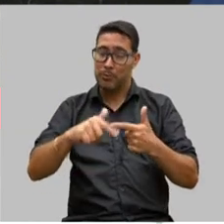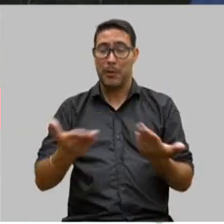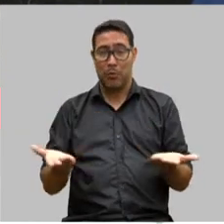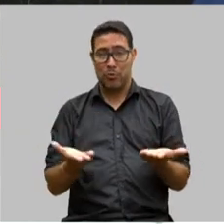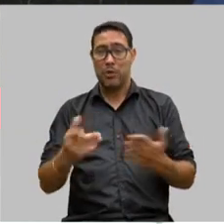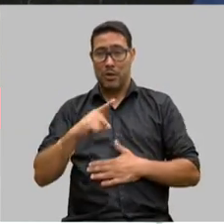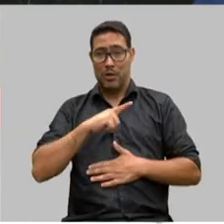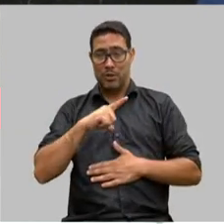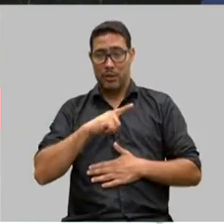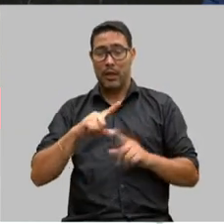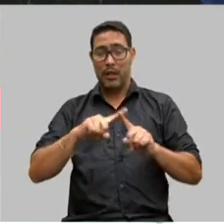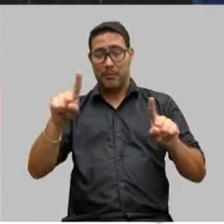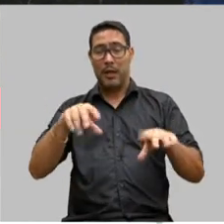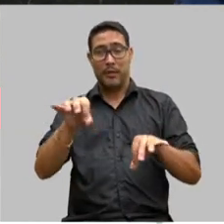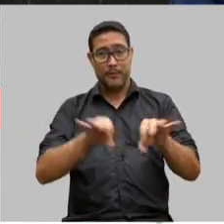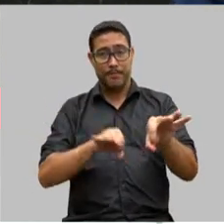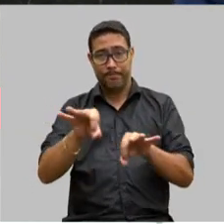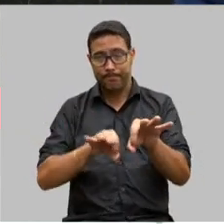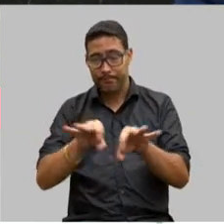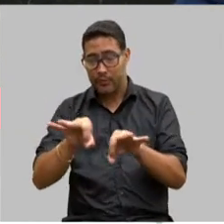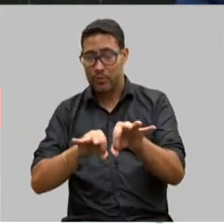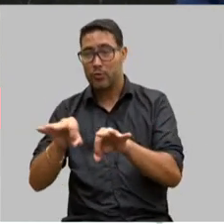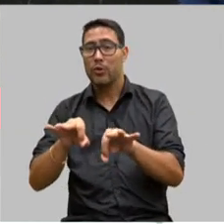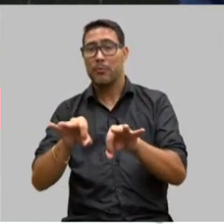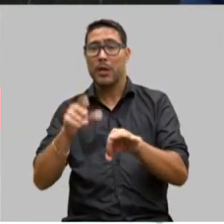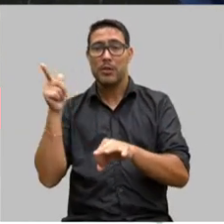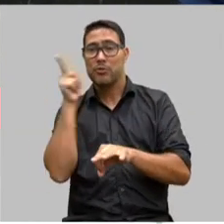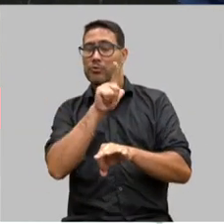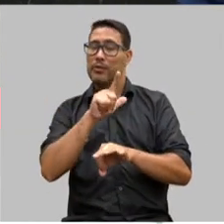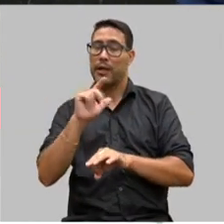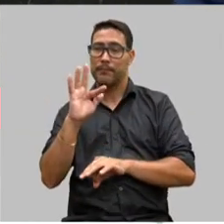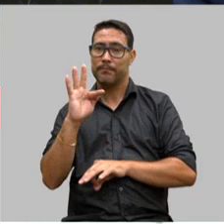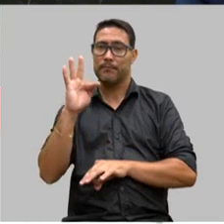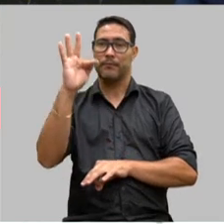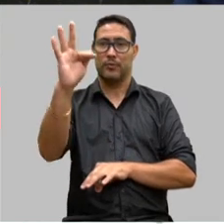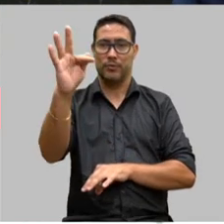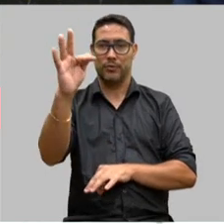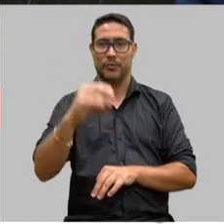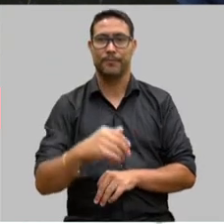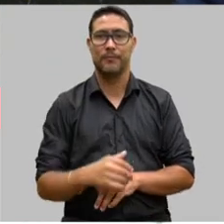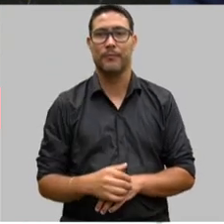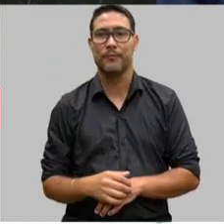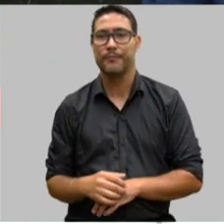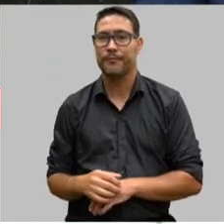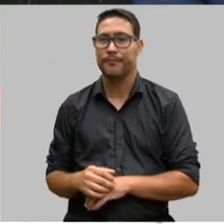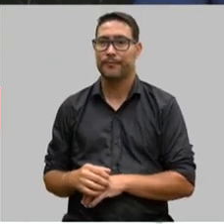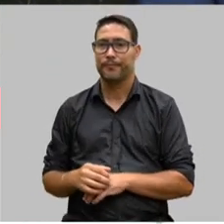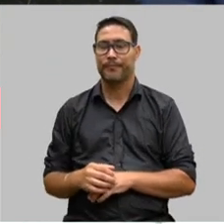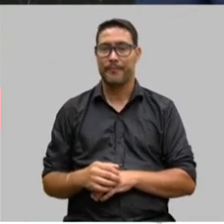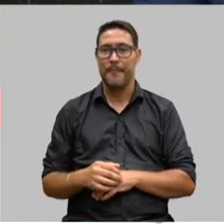política pública estruturante para o futuro. Eu, inclusive, deputado, queria,